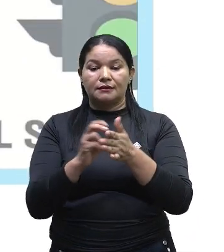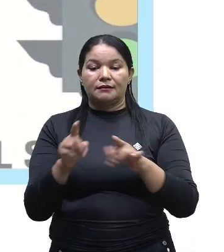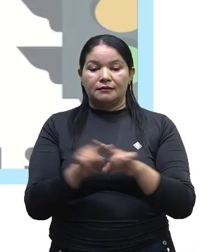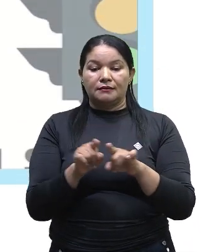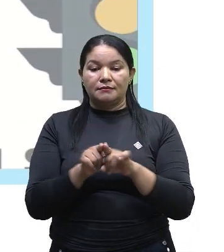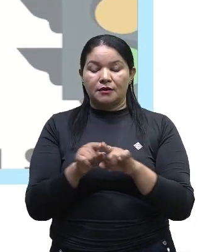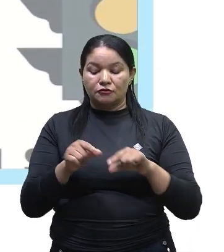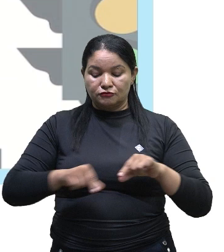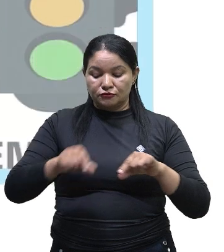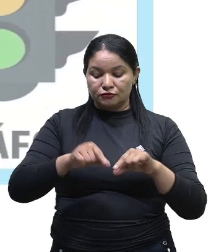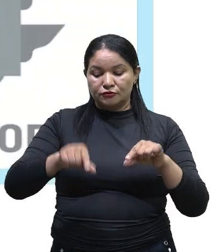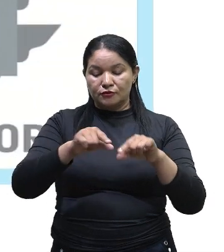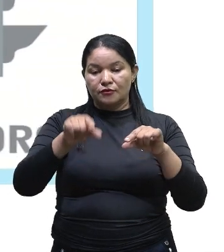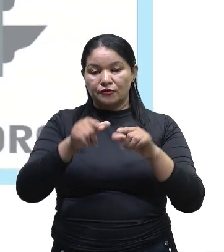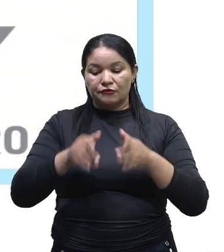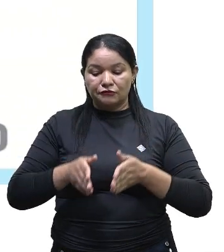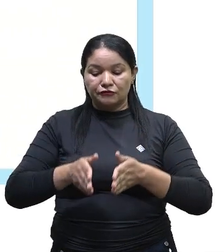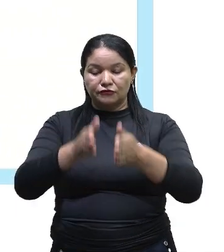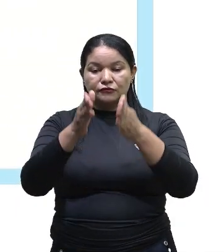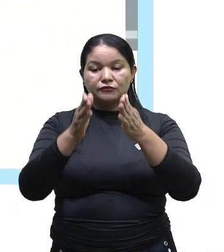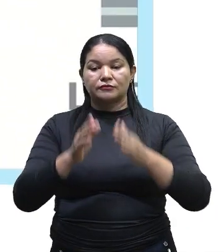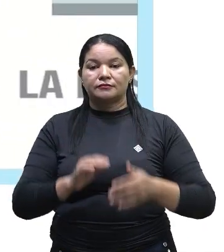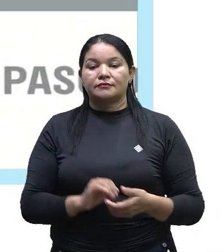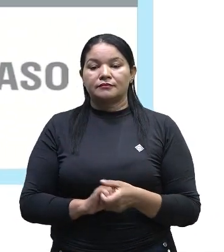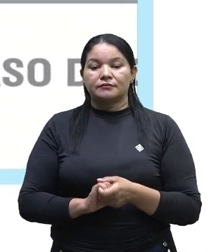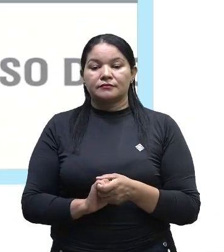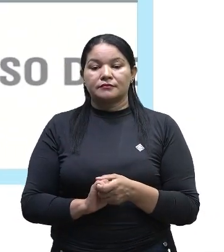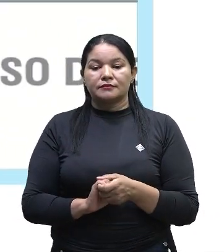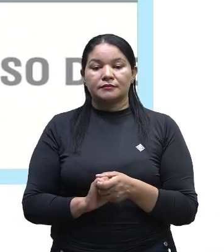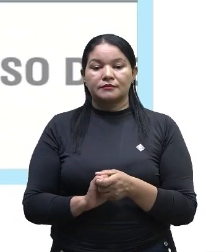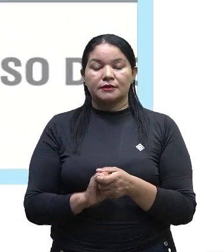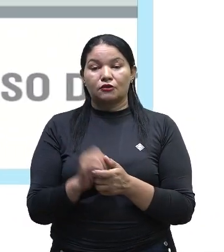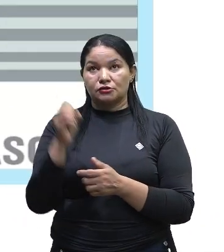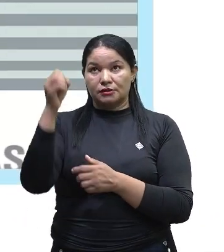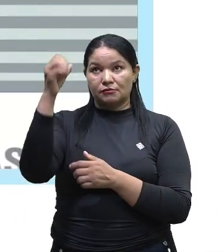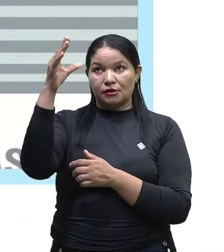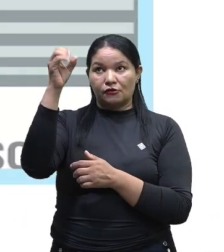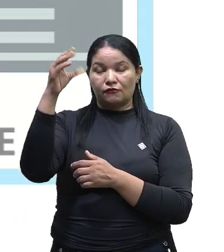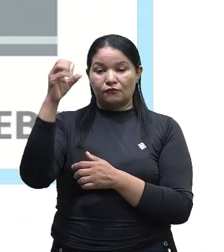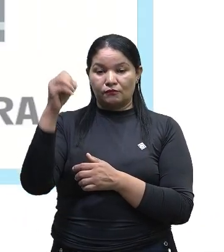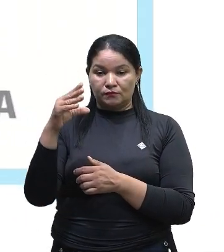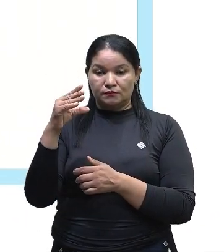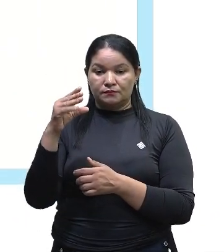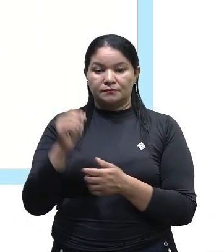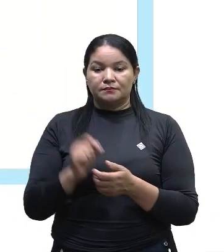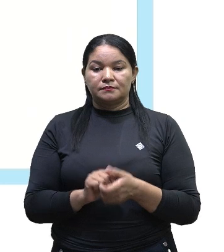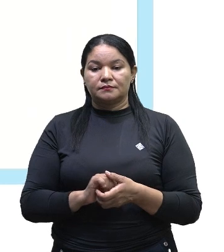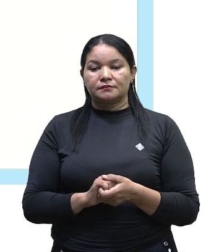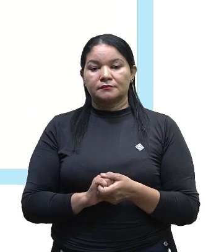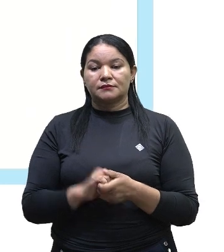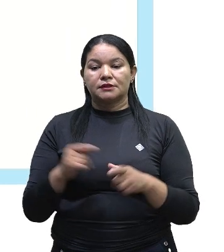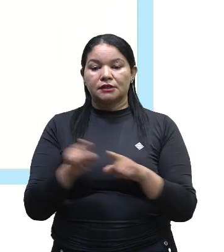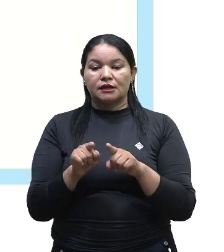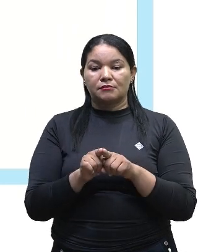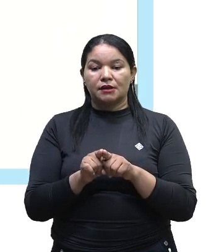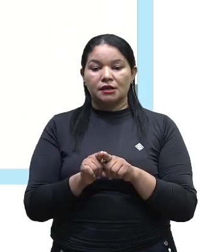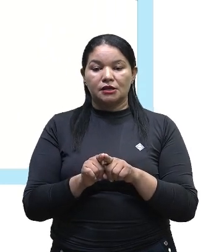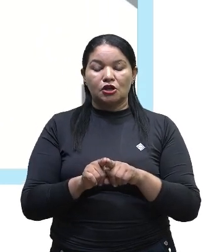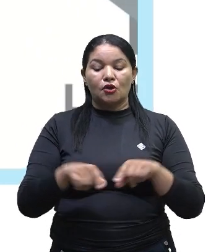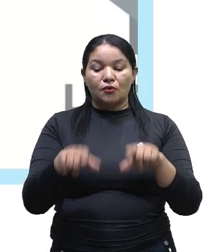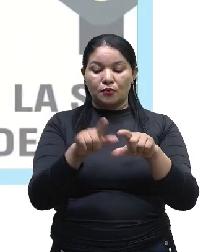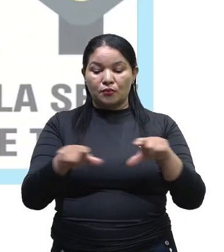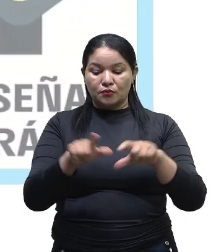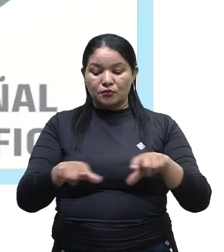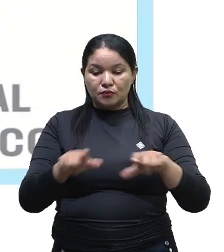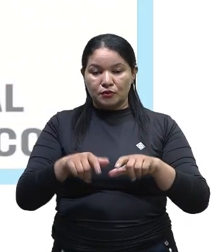tranvia. Então são os trilhos por onde vão passar. El semáforo e la paso de cebra, olha aí a